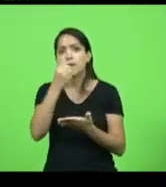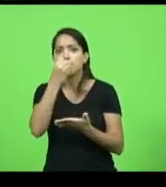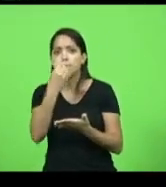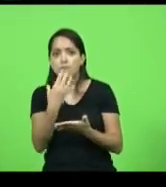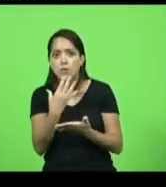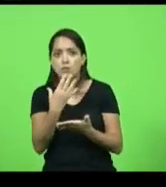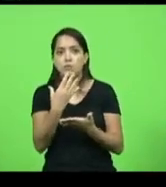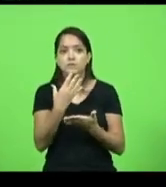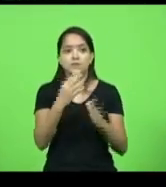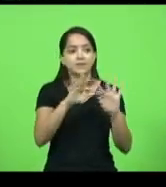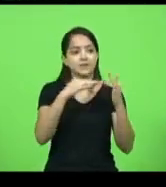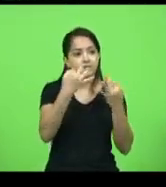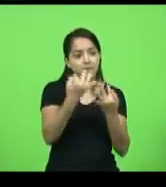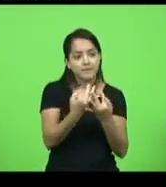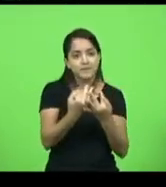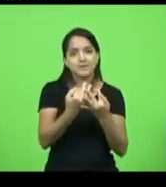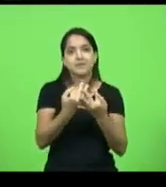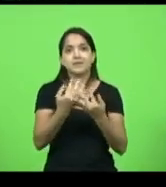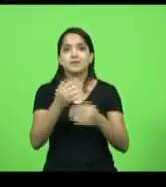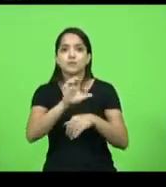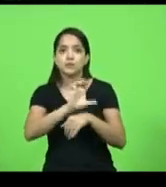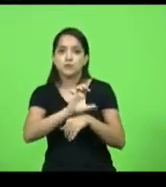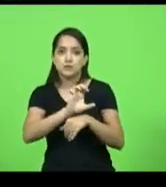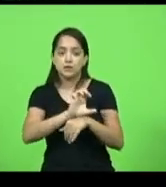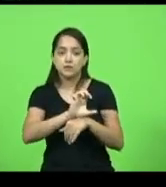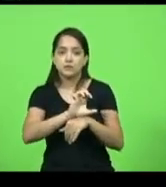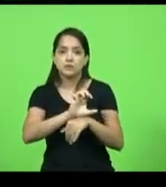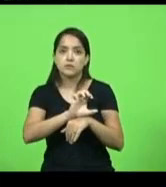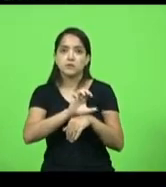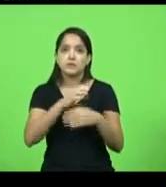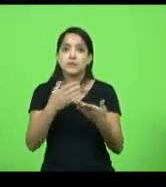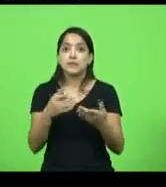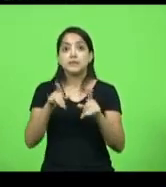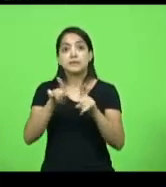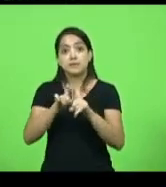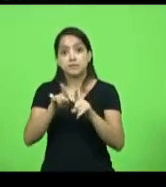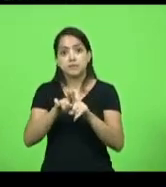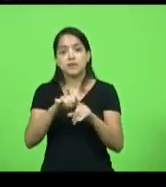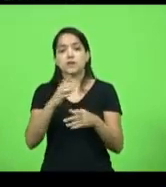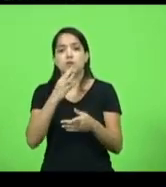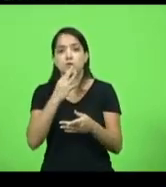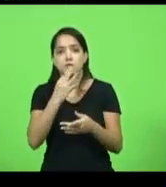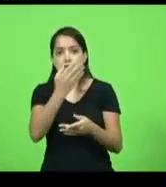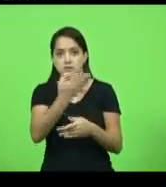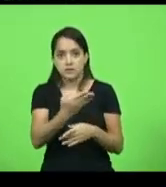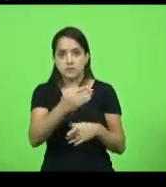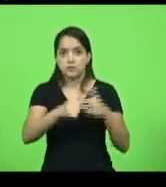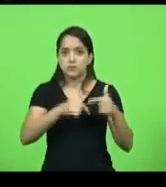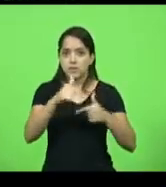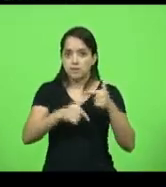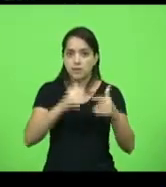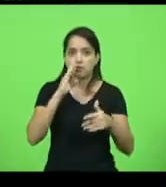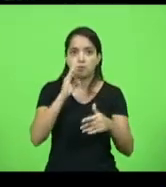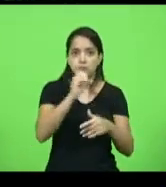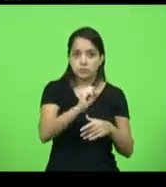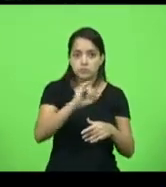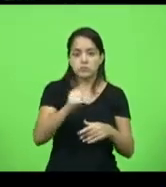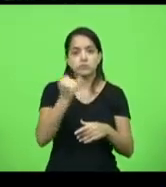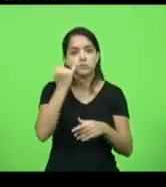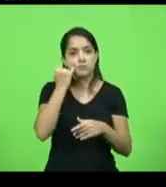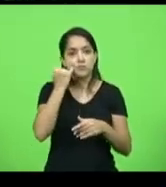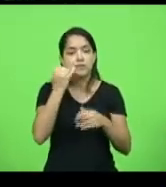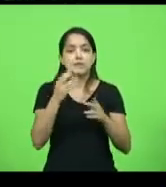para as nossas famílias. Então, também conhecendo o trabalho dos nossos deputados, Bruno Souza, Gessé Lopes, também